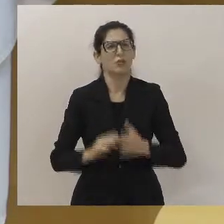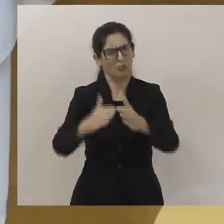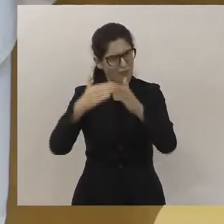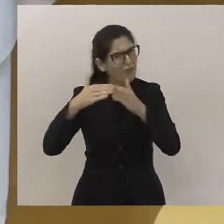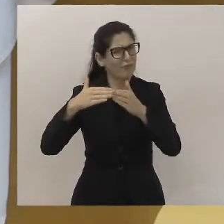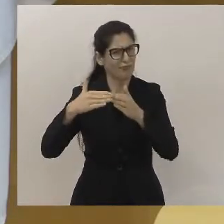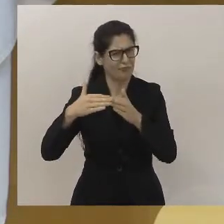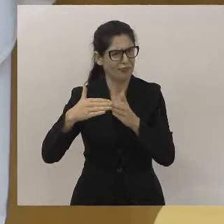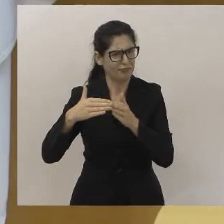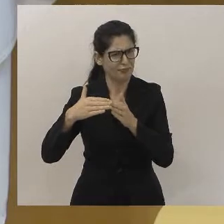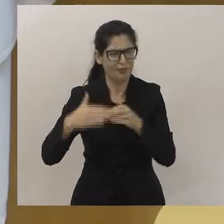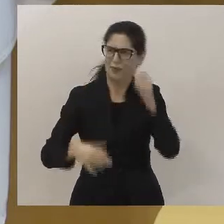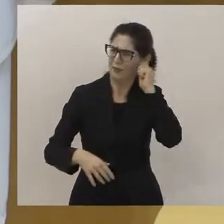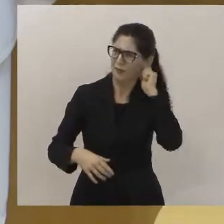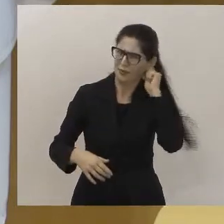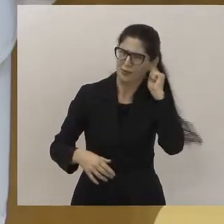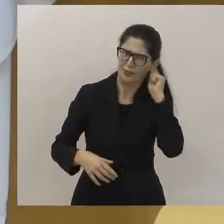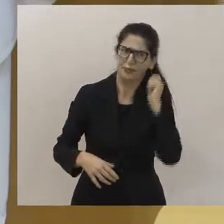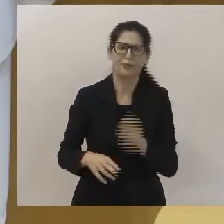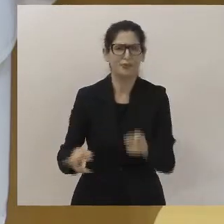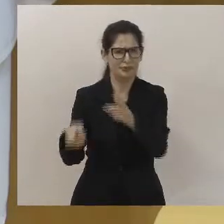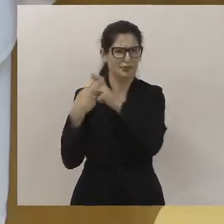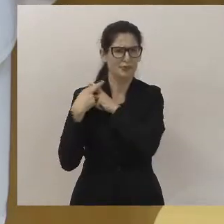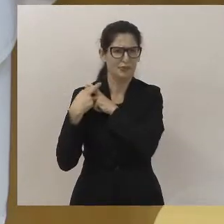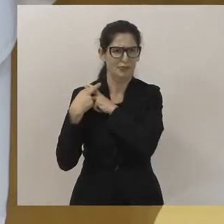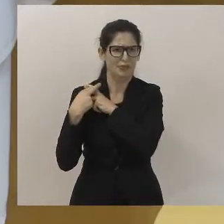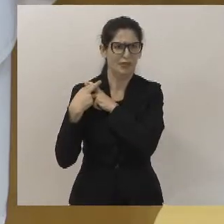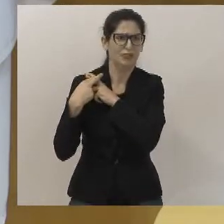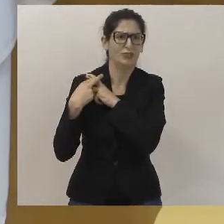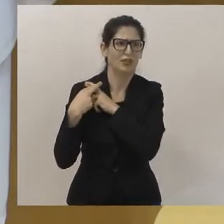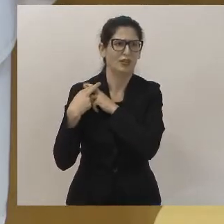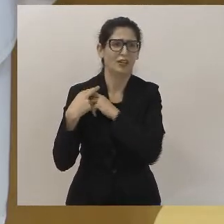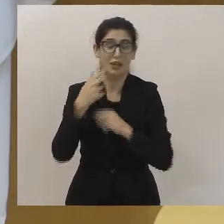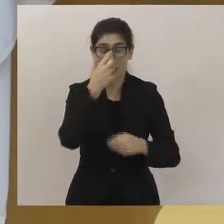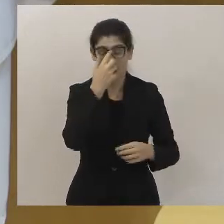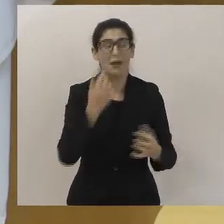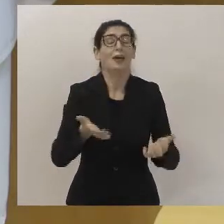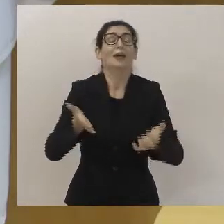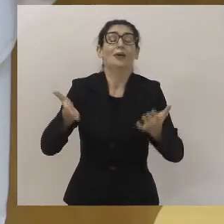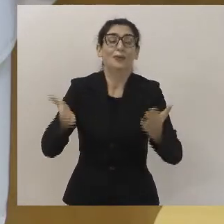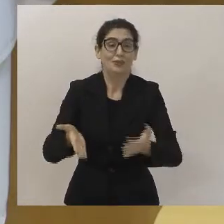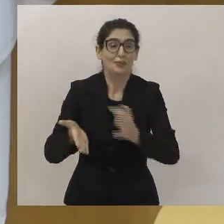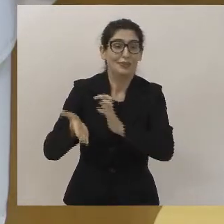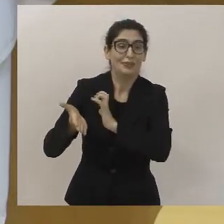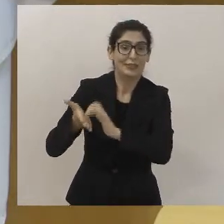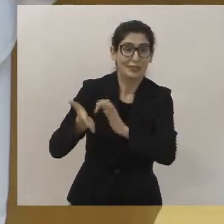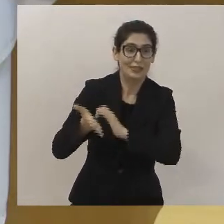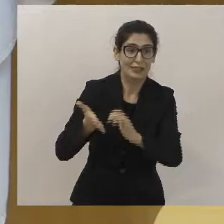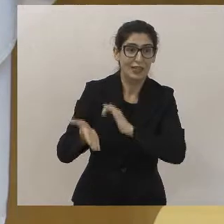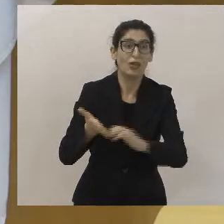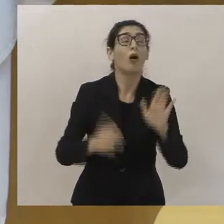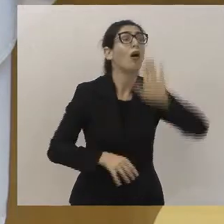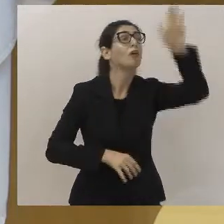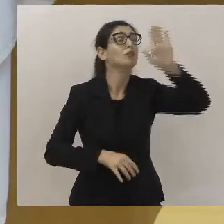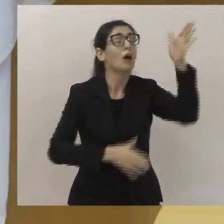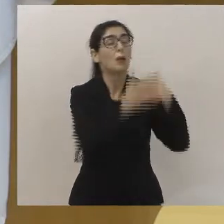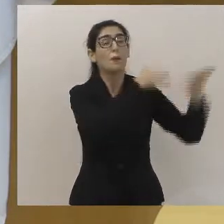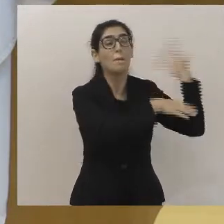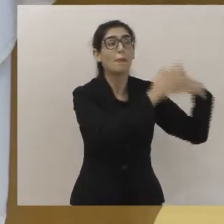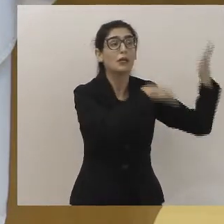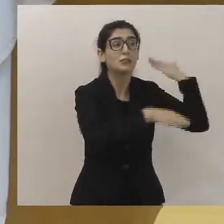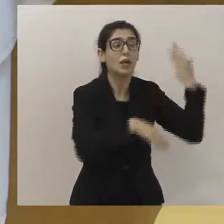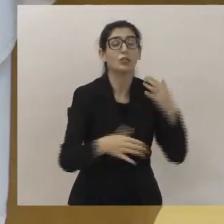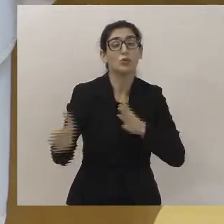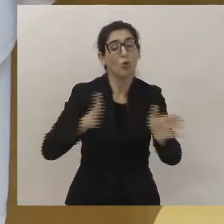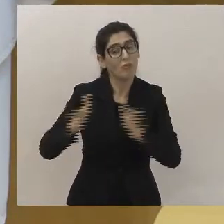urbana ele não está a cumprir até porque também não fazia parte né o atual secretário ele foi candidato a prefeito também obviamente não